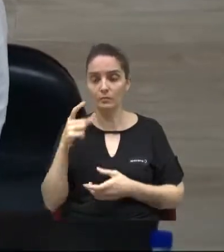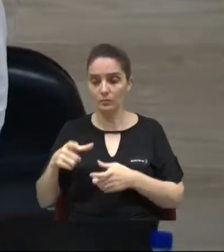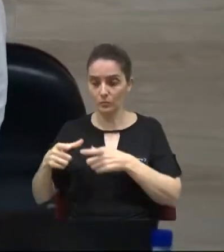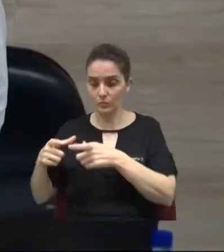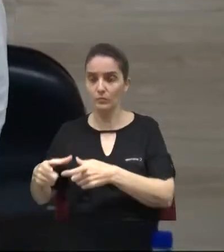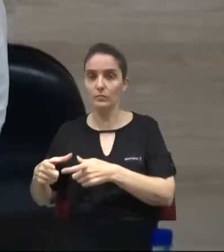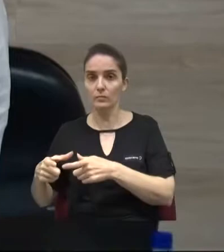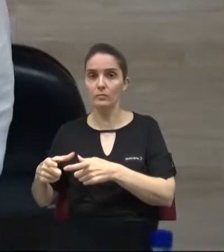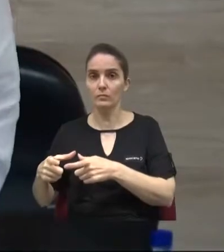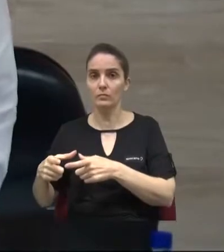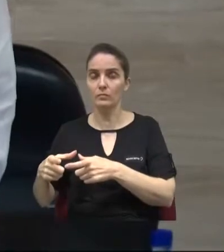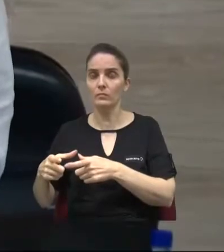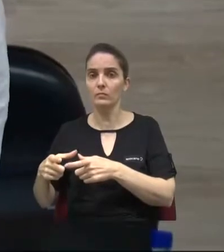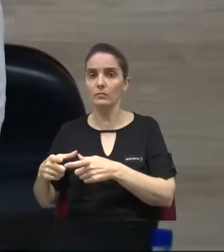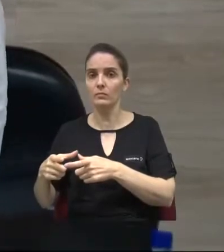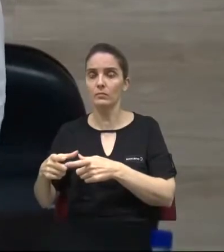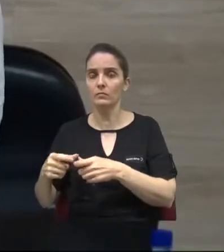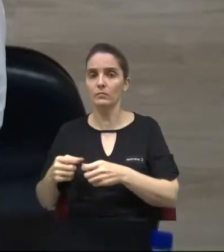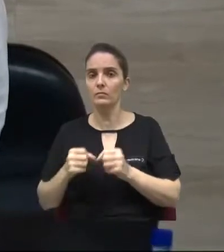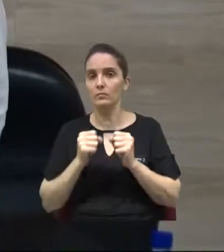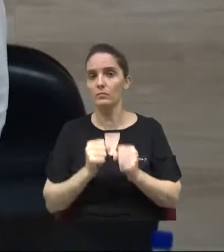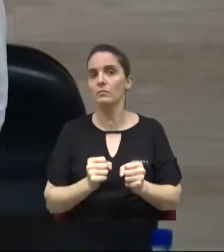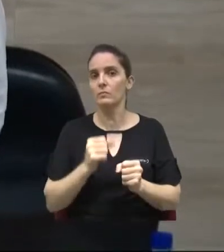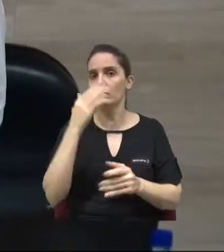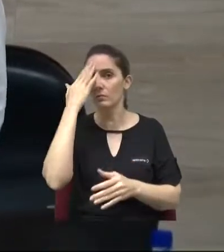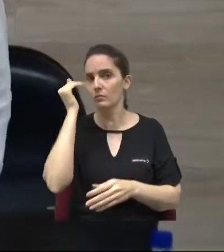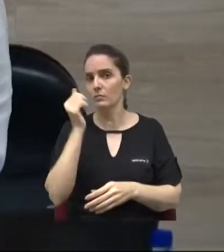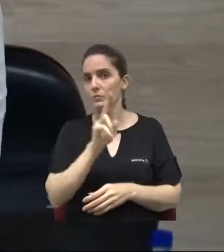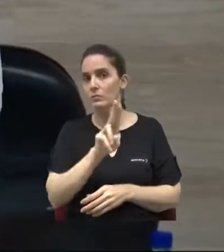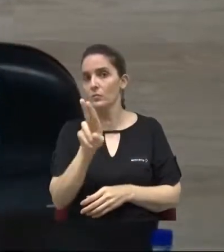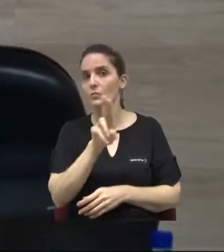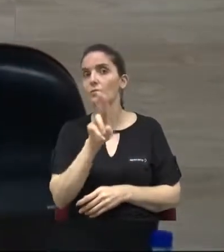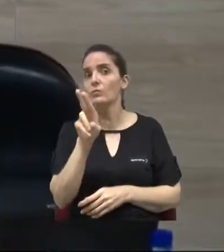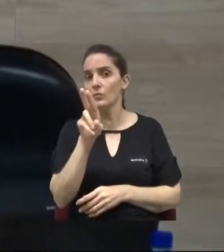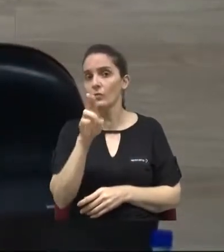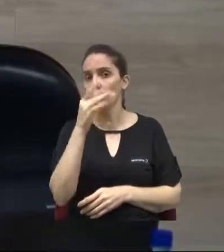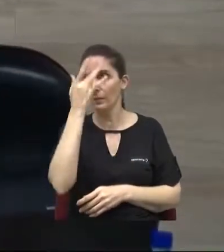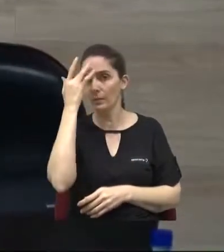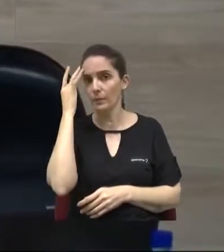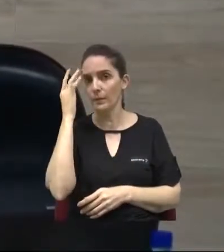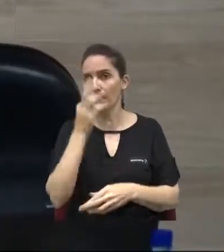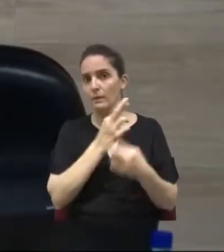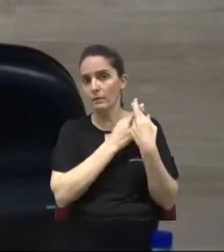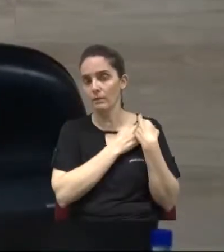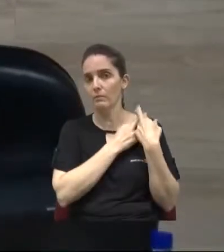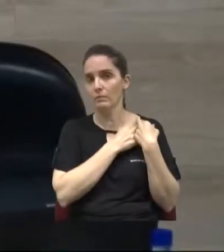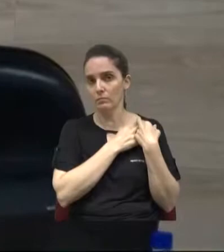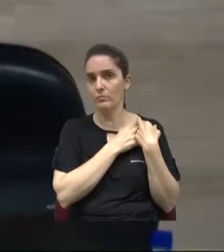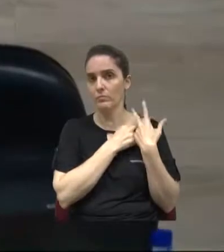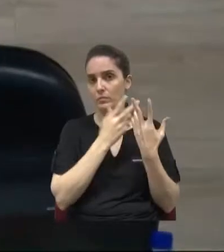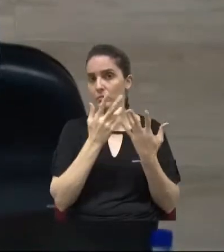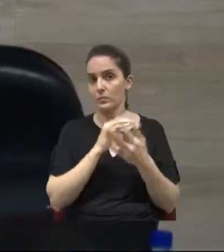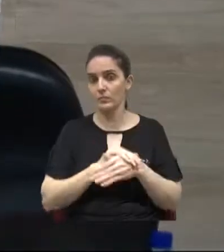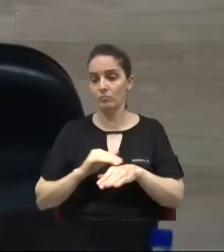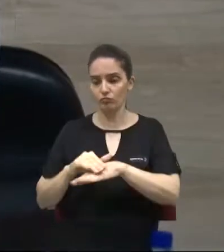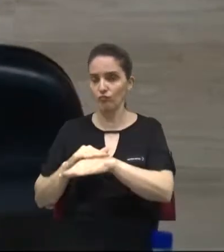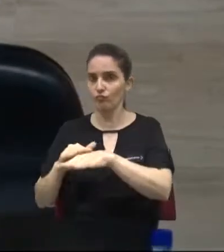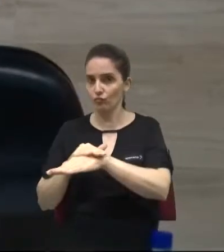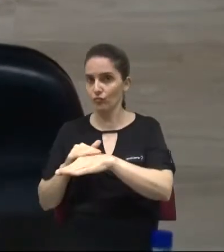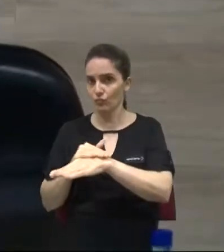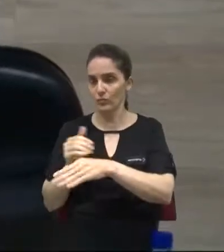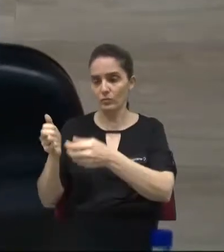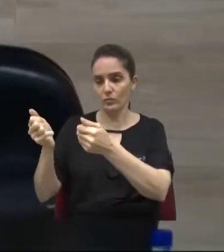possível ter o nome dessa agente e talvez consertar. A senhora, como